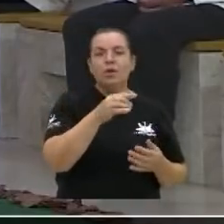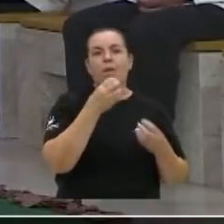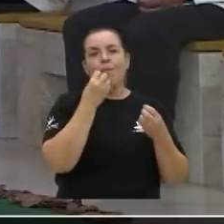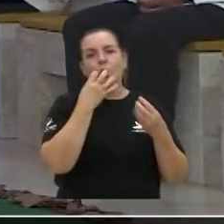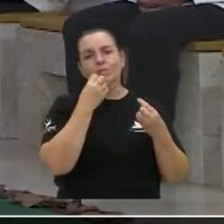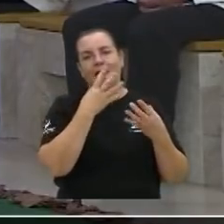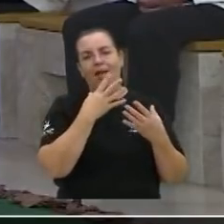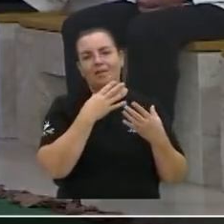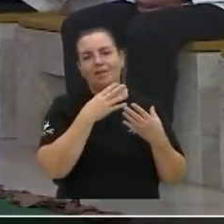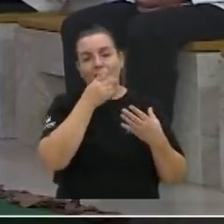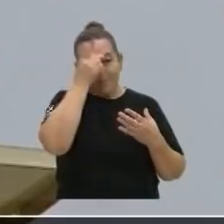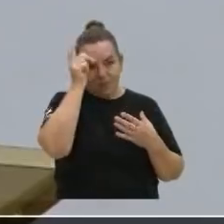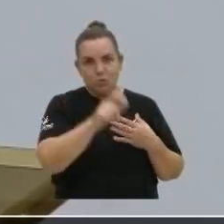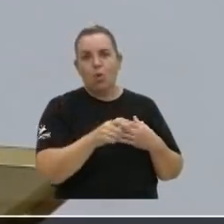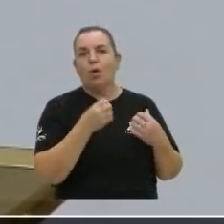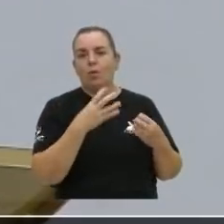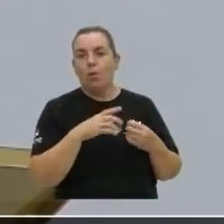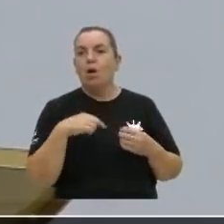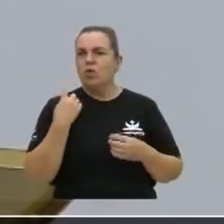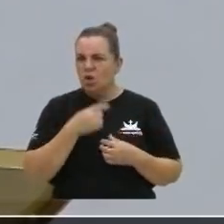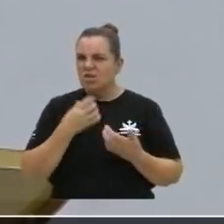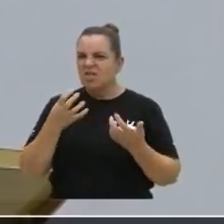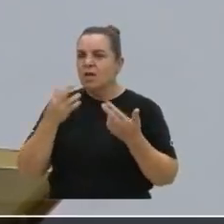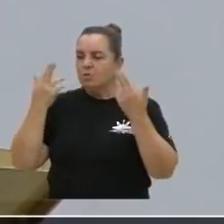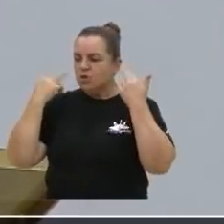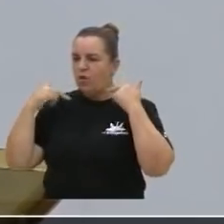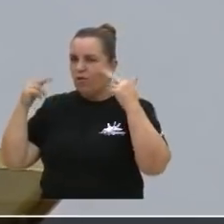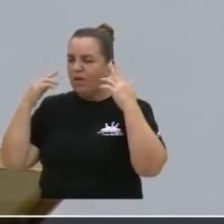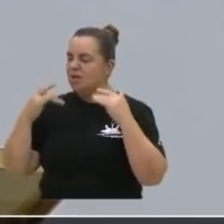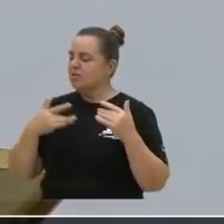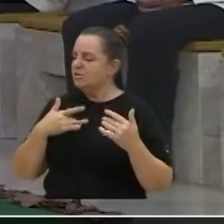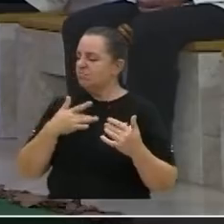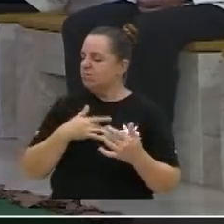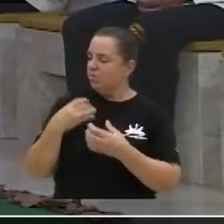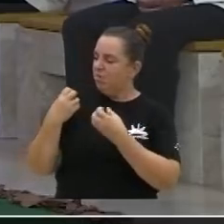Se queremos ser ovelhas sadias,